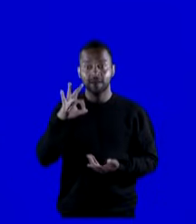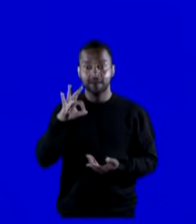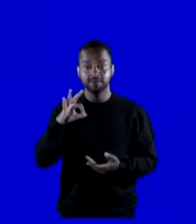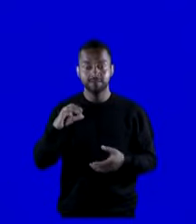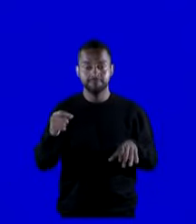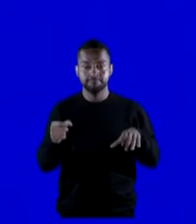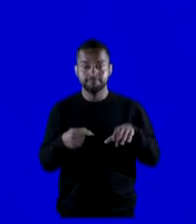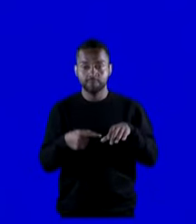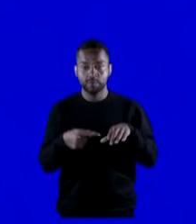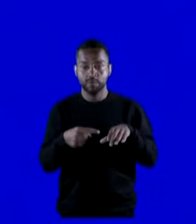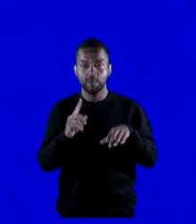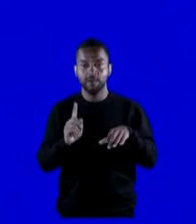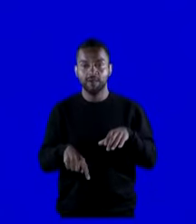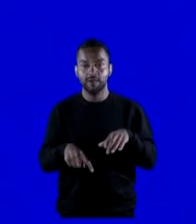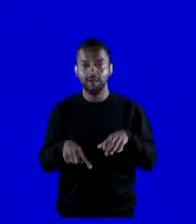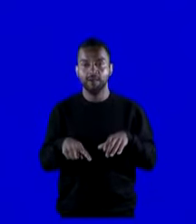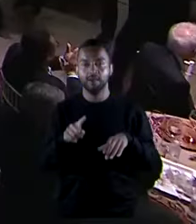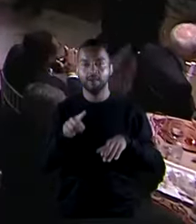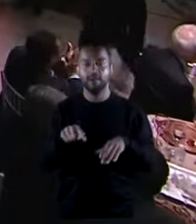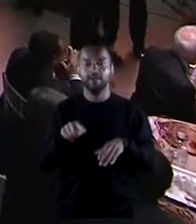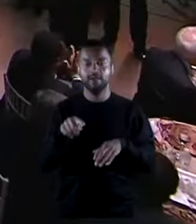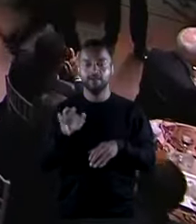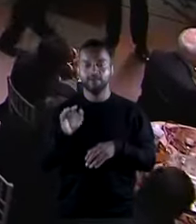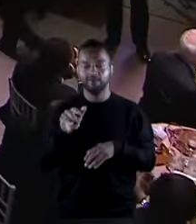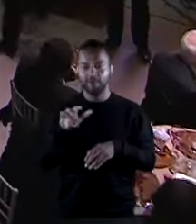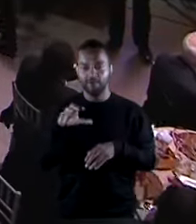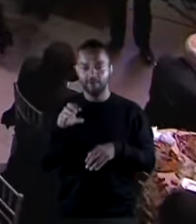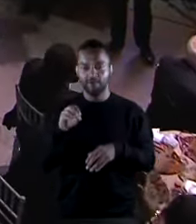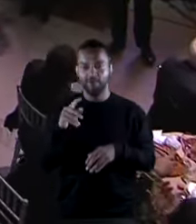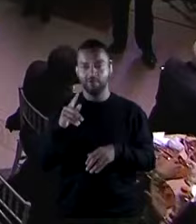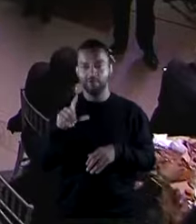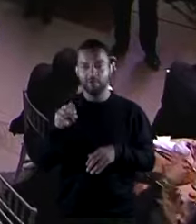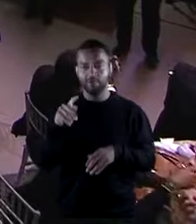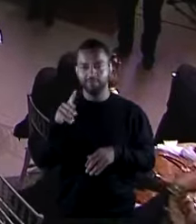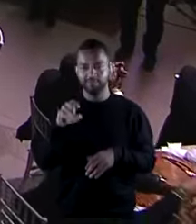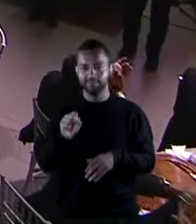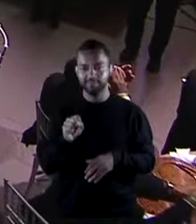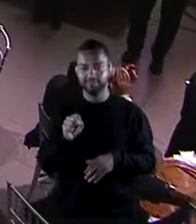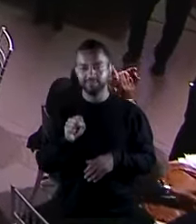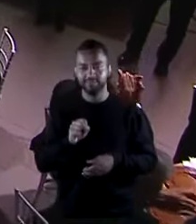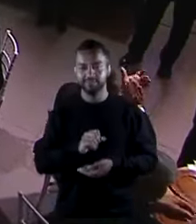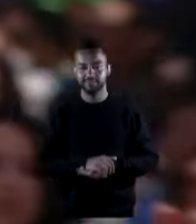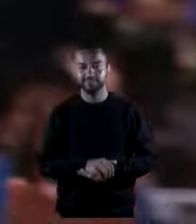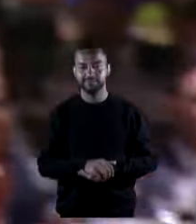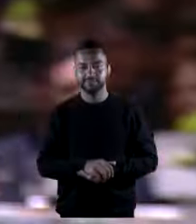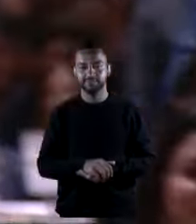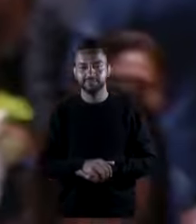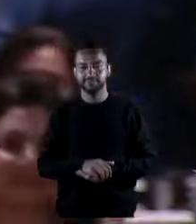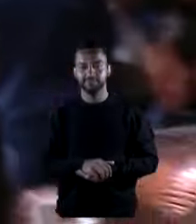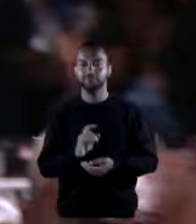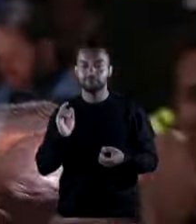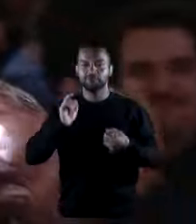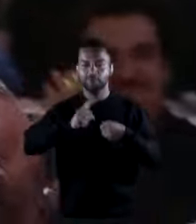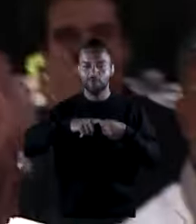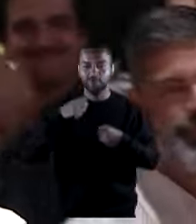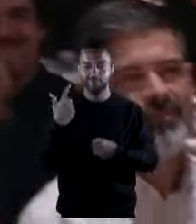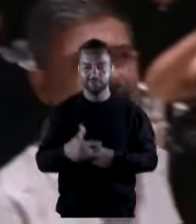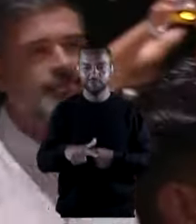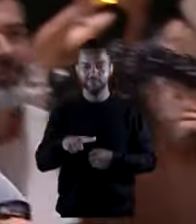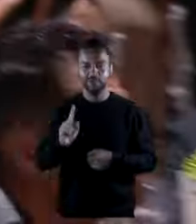artilheiro Açaí é Flaco Lopes, do Palmeiras. Voltando ao nosso palco.